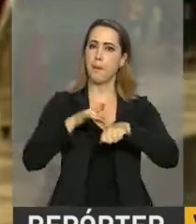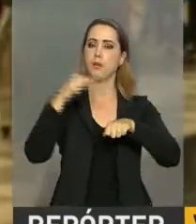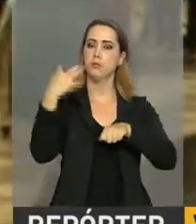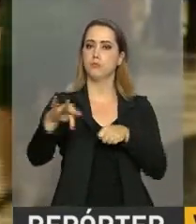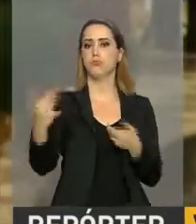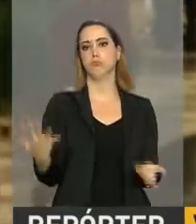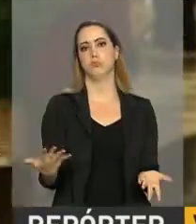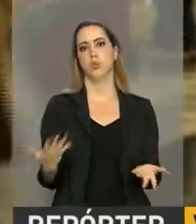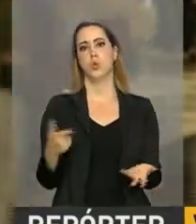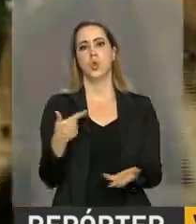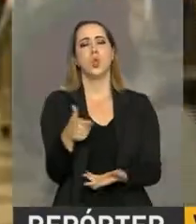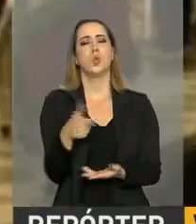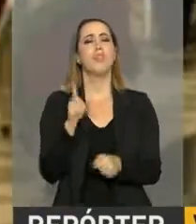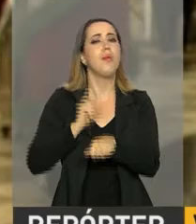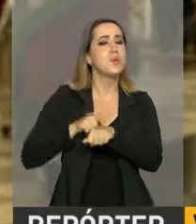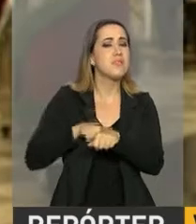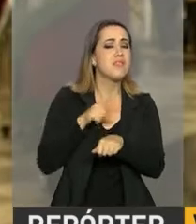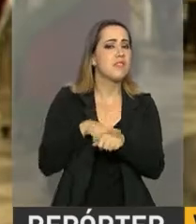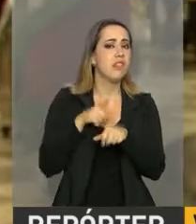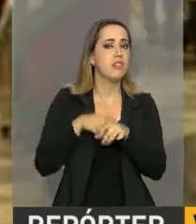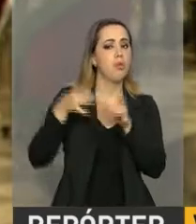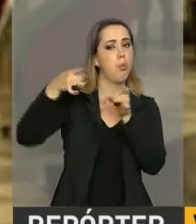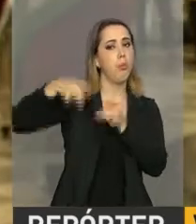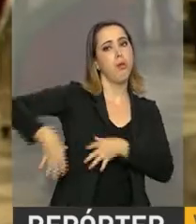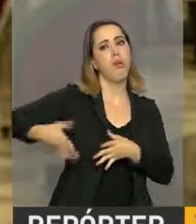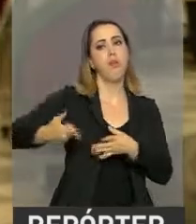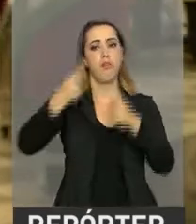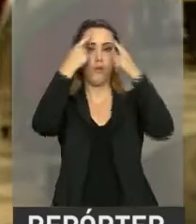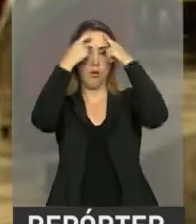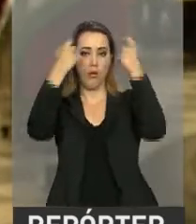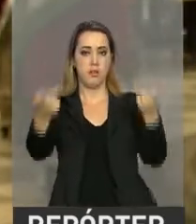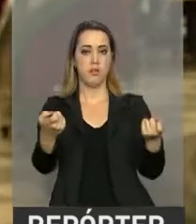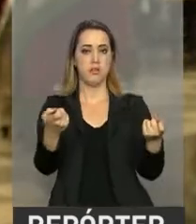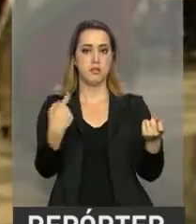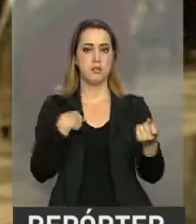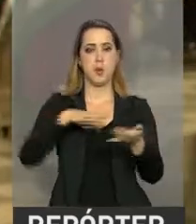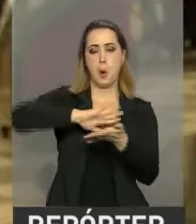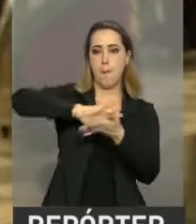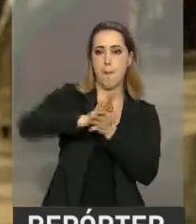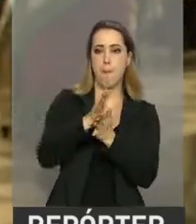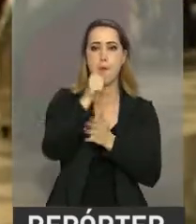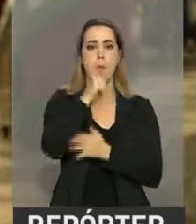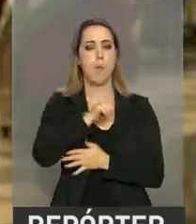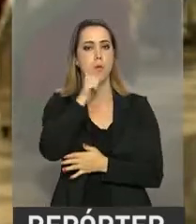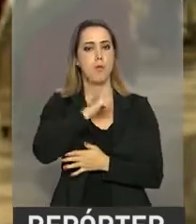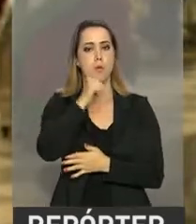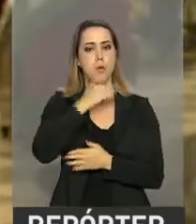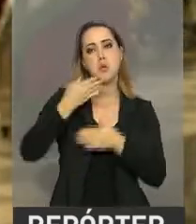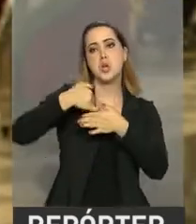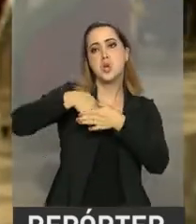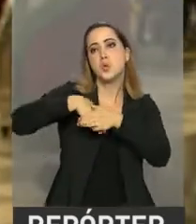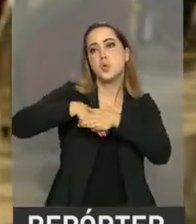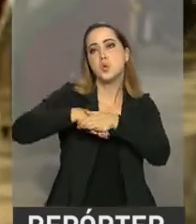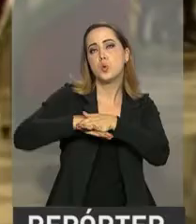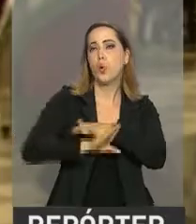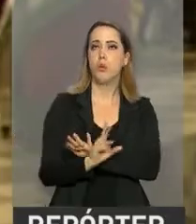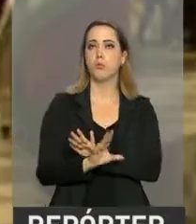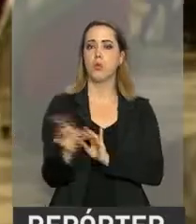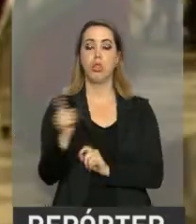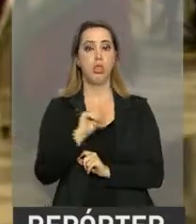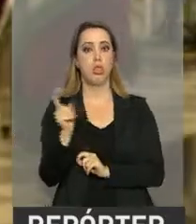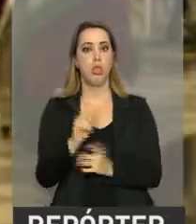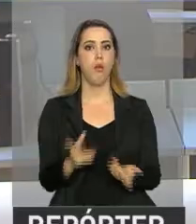nós não temos mais tempo e deixar que essa violência da mulher fica embaixo do tapete com uma sujeira